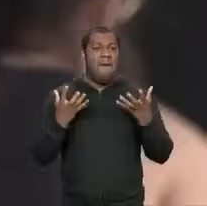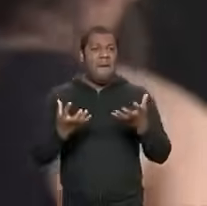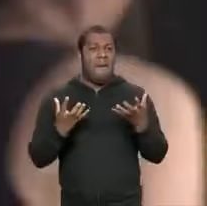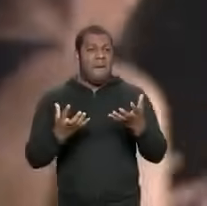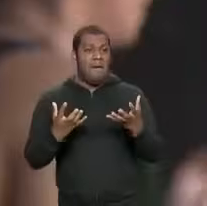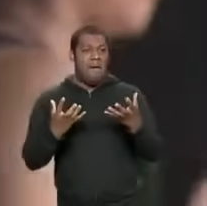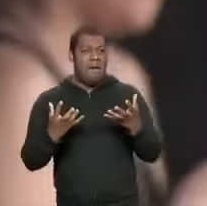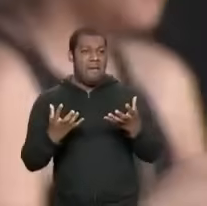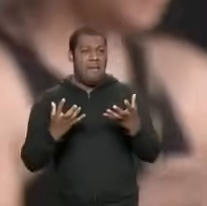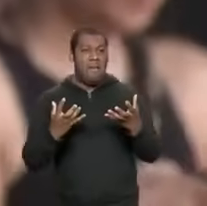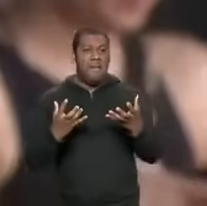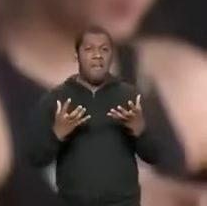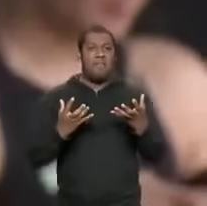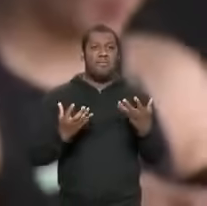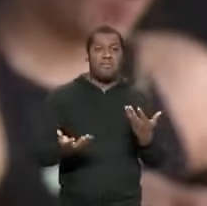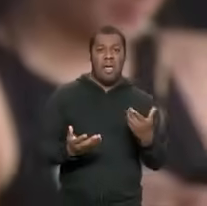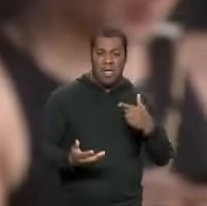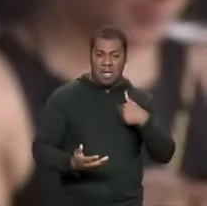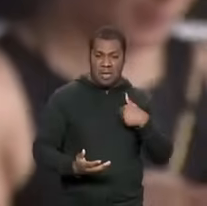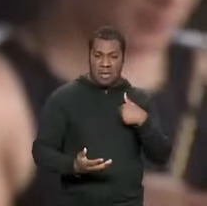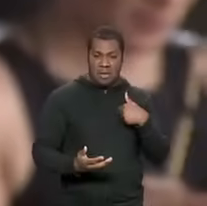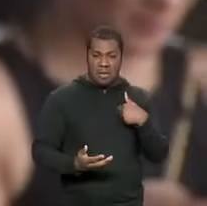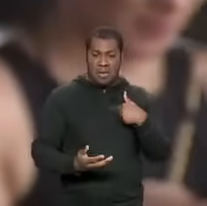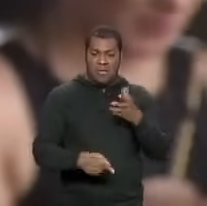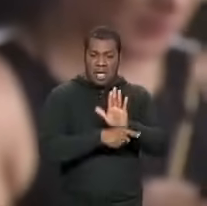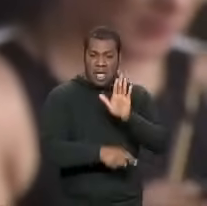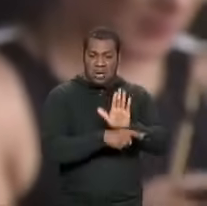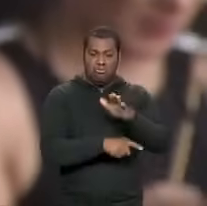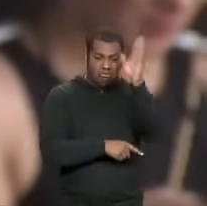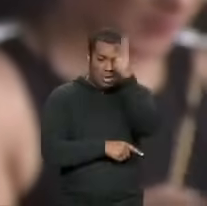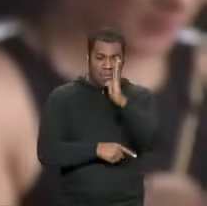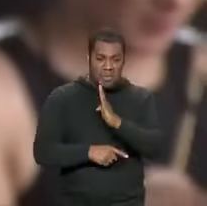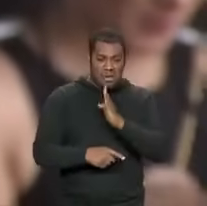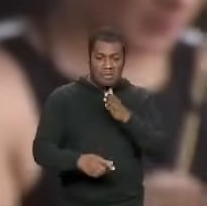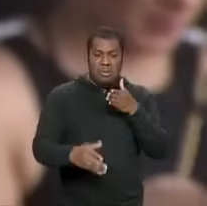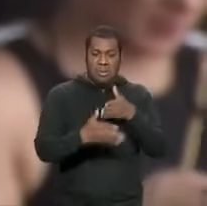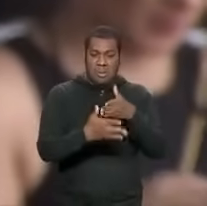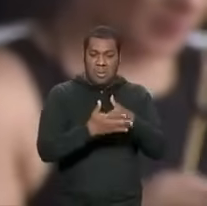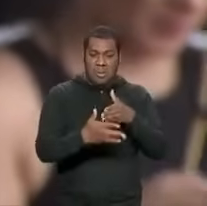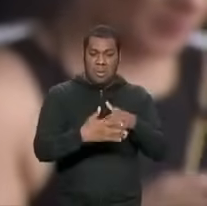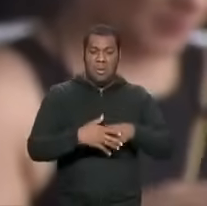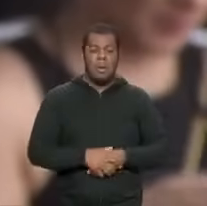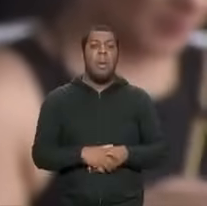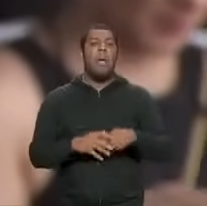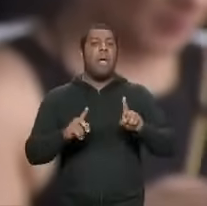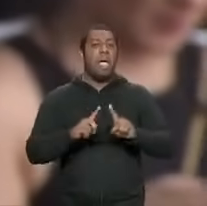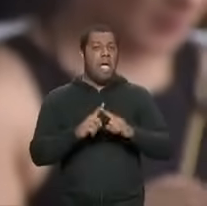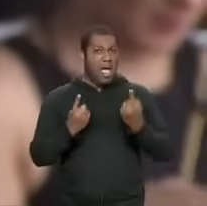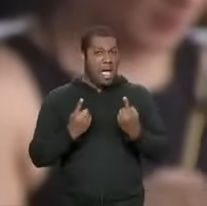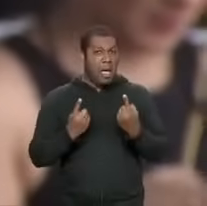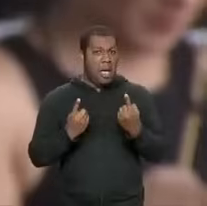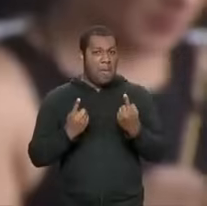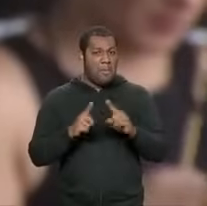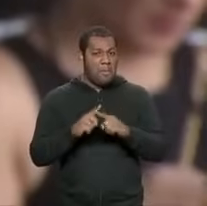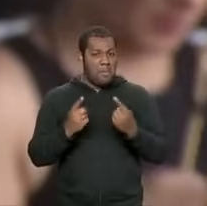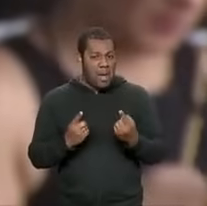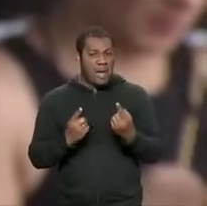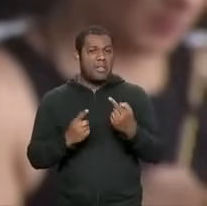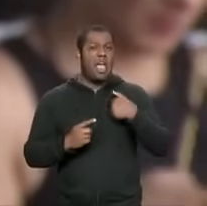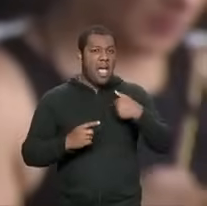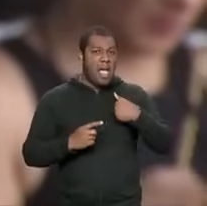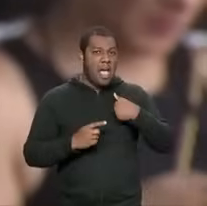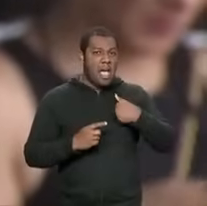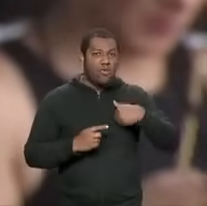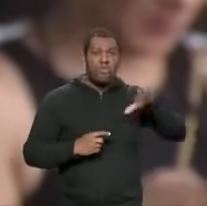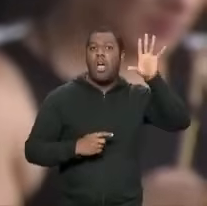a mudar eu estava distante mas eu vi o grito de você por Justiça ouvir quando você